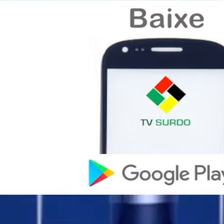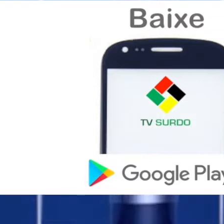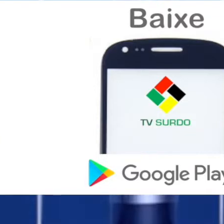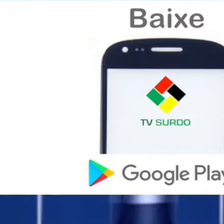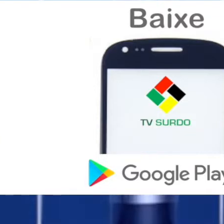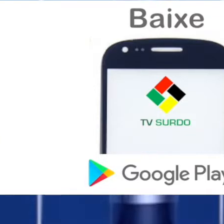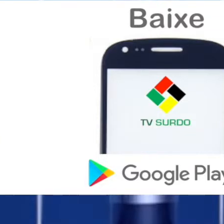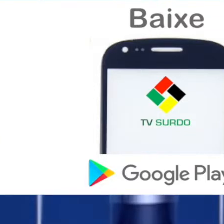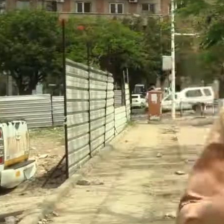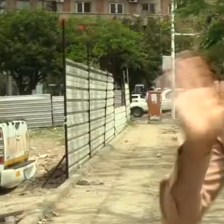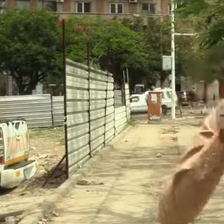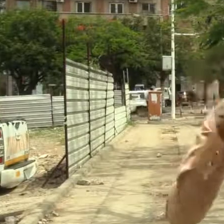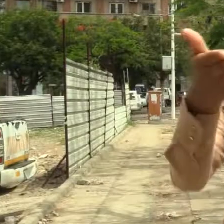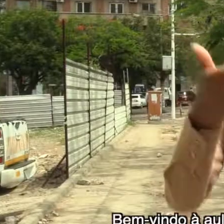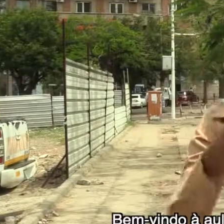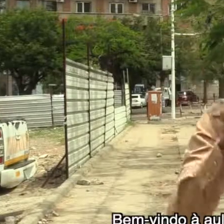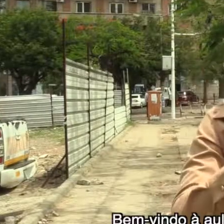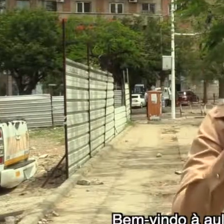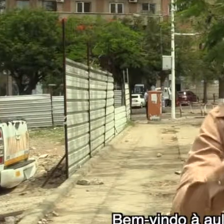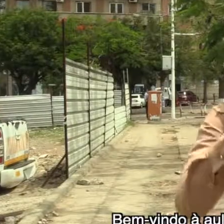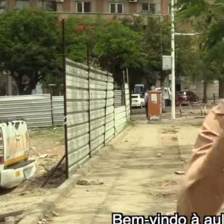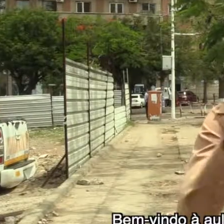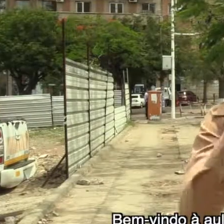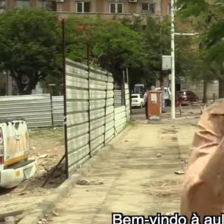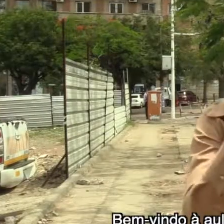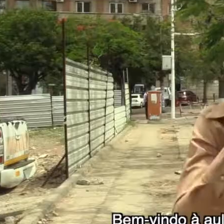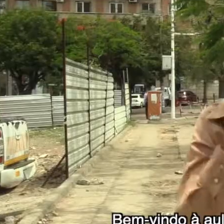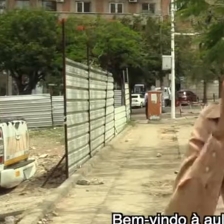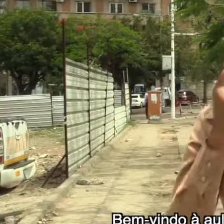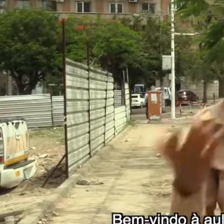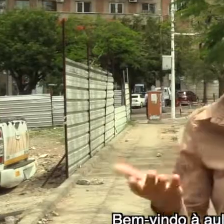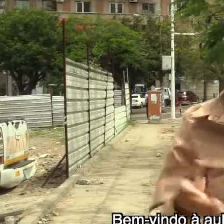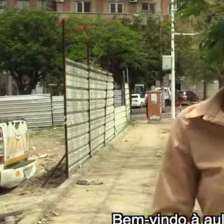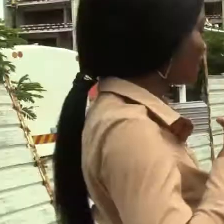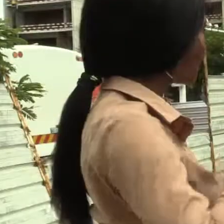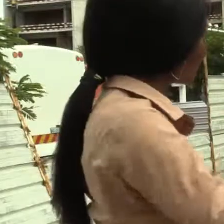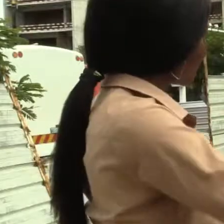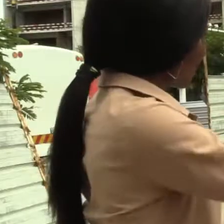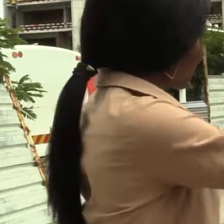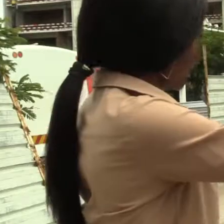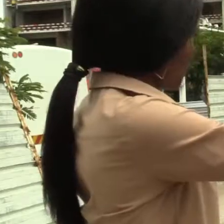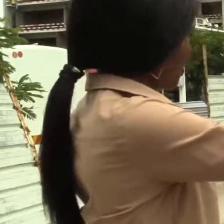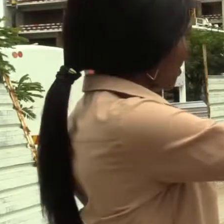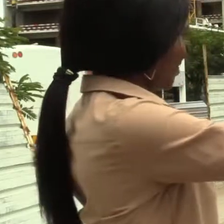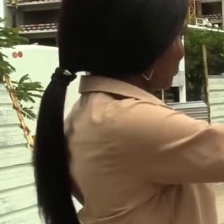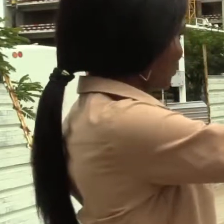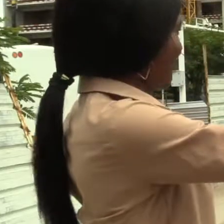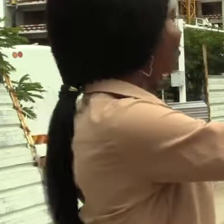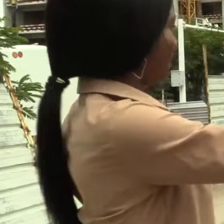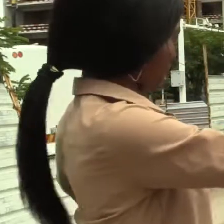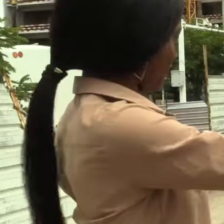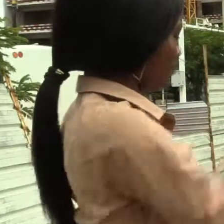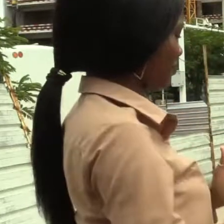ferroviário já a seguir. Olá! Bem-vindo à aula de Língua de Sinais de Moçambique. Avião